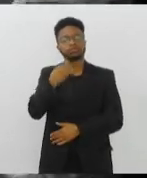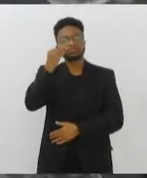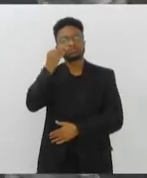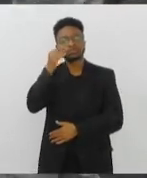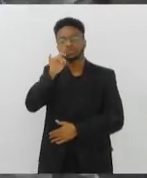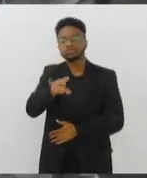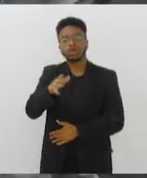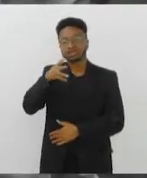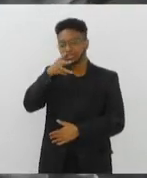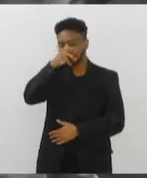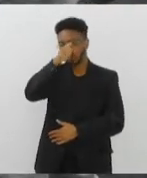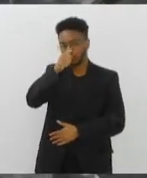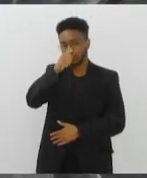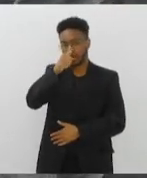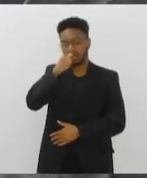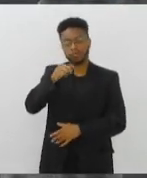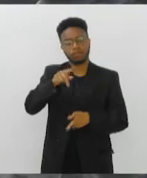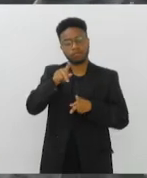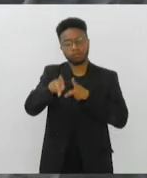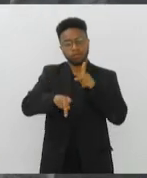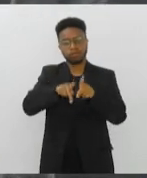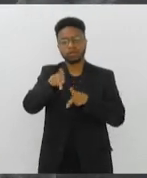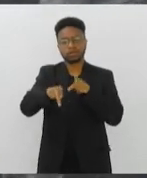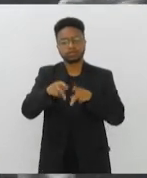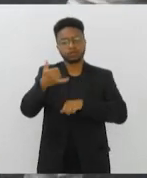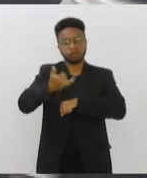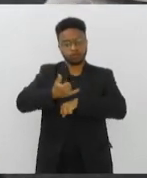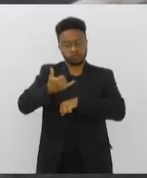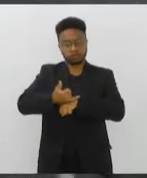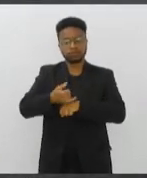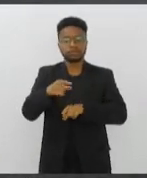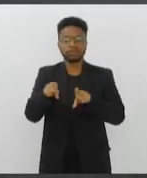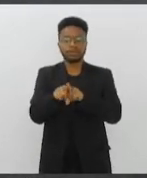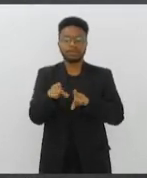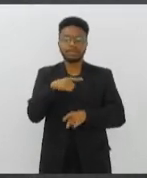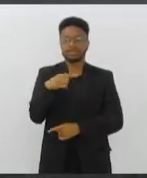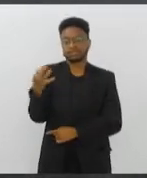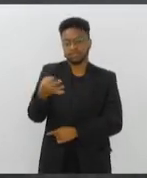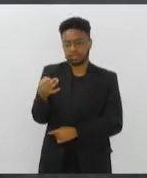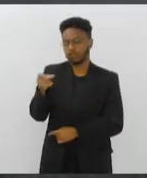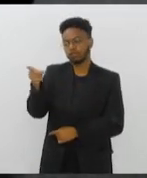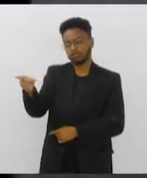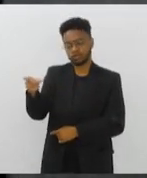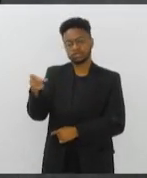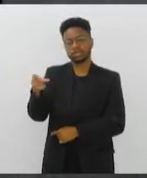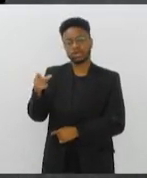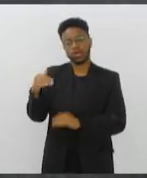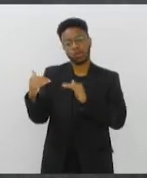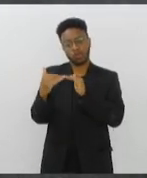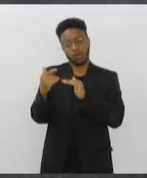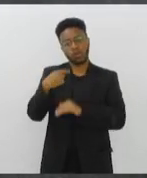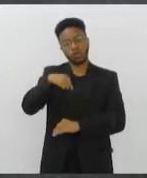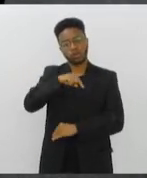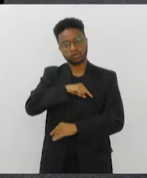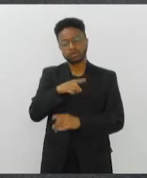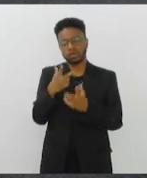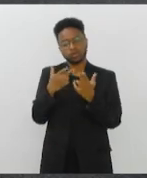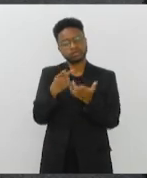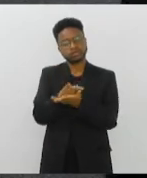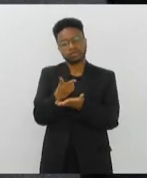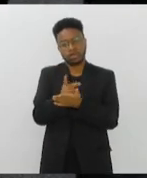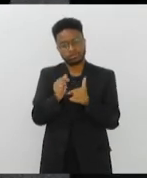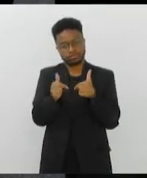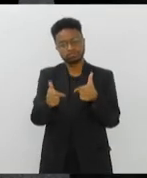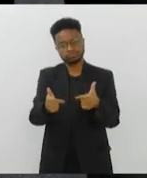o pulmão da população de Volta Redonda, e tenho certeza que Vossa Excelência será solidária conosco, como sempre é. Diga-se